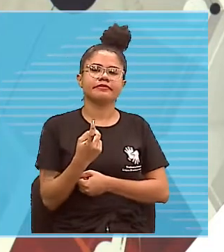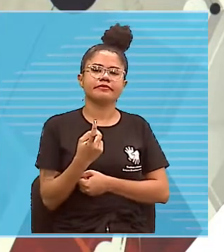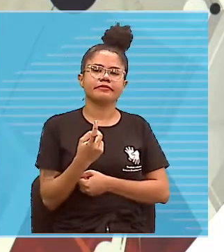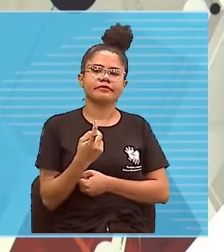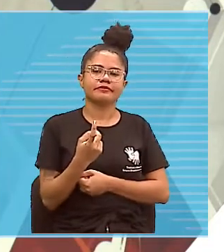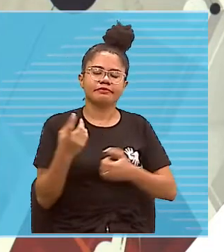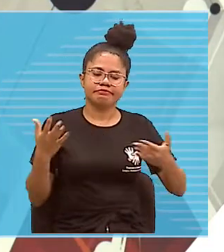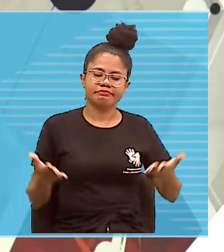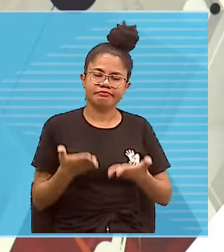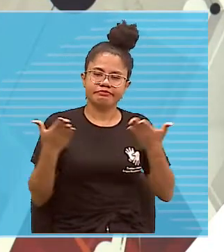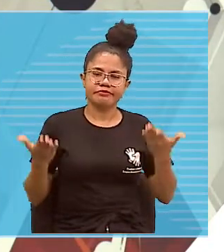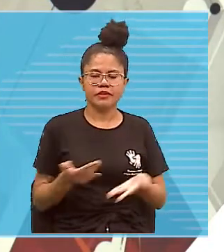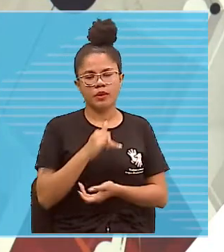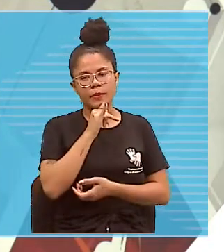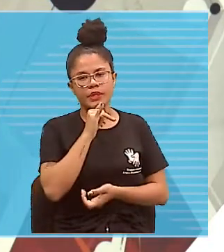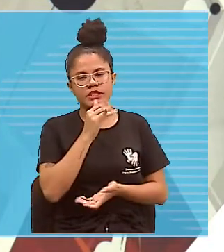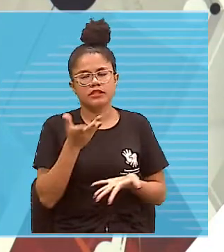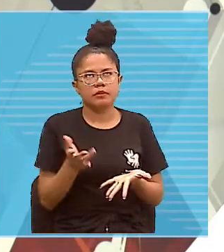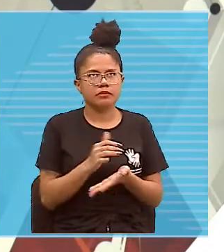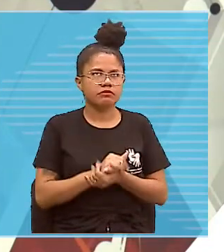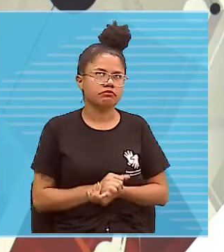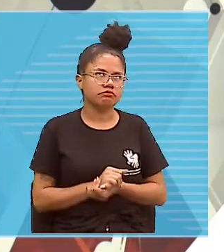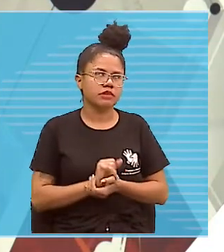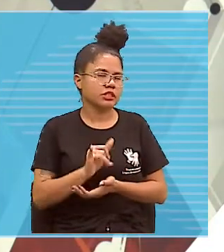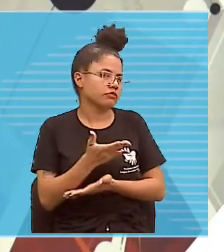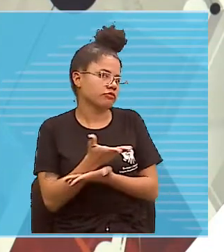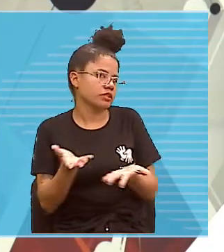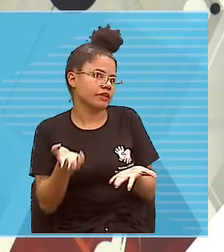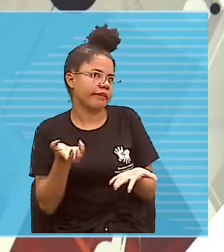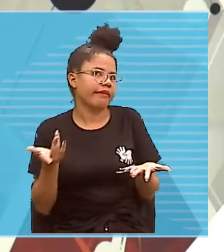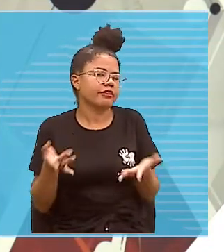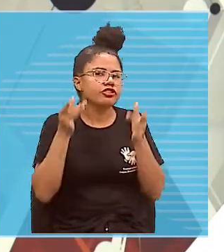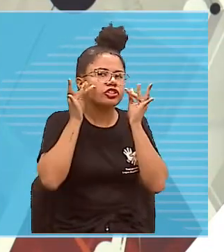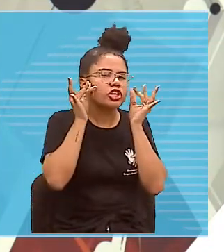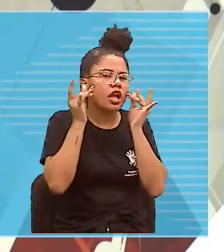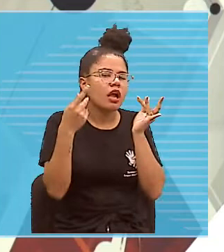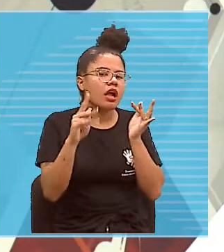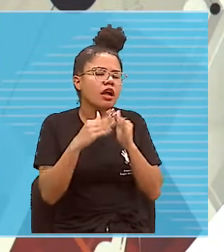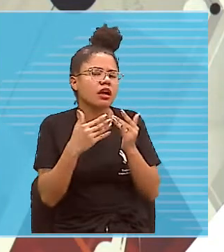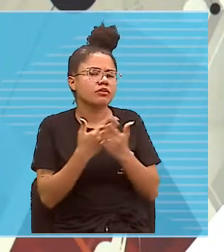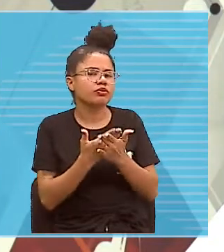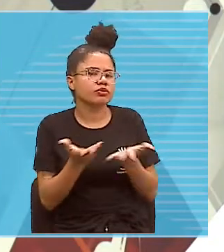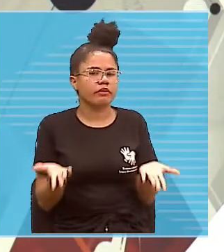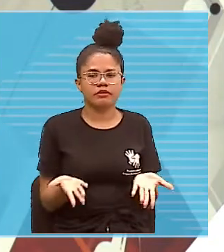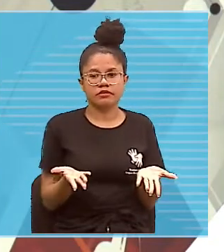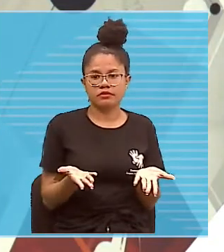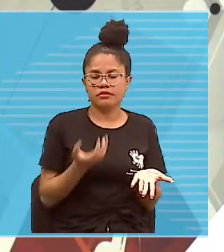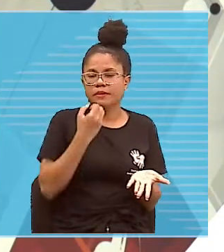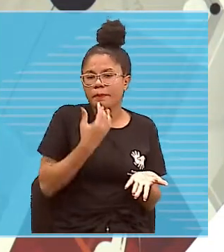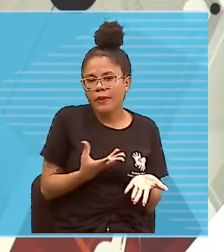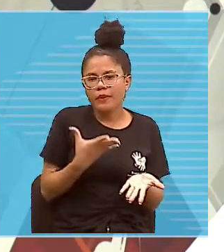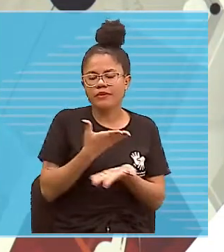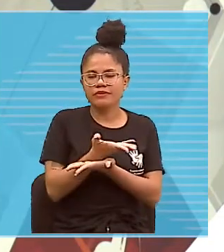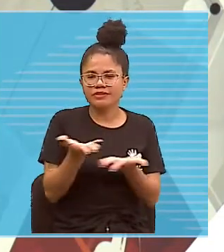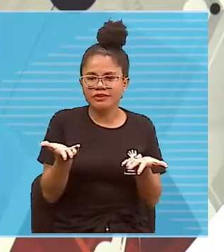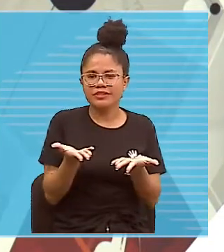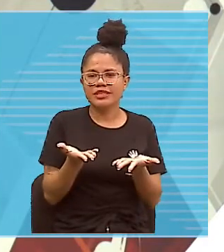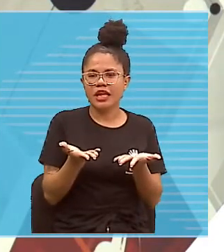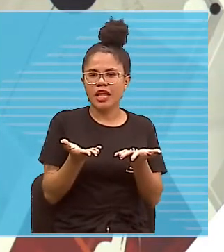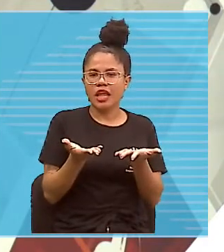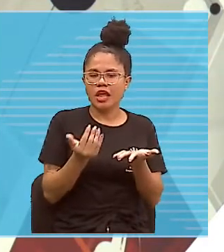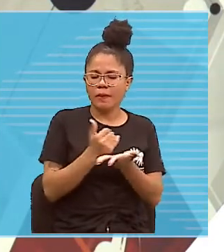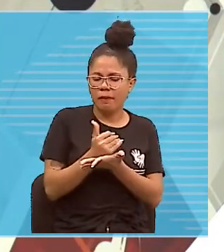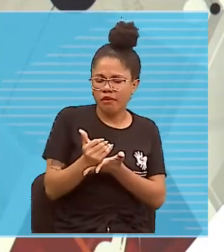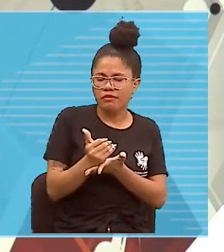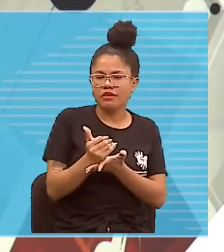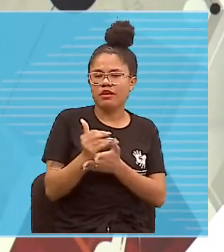gostaria de ter teatro na minha escola. Então, que tal você escrever um projeto falando da importância do teatro, que